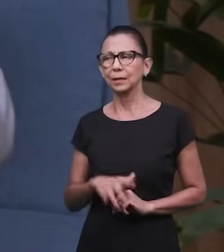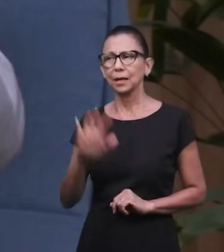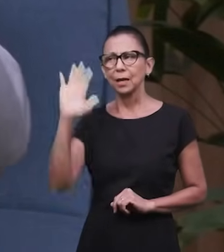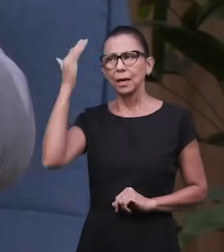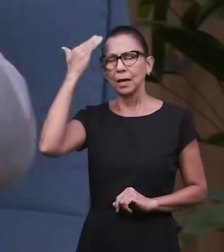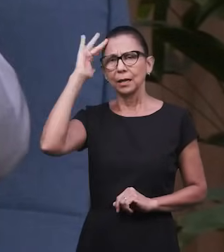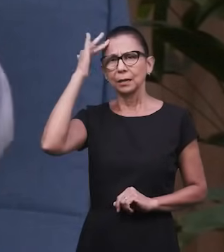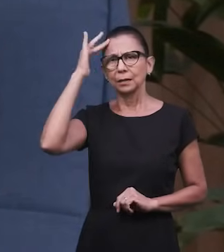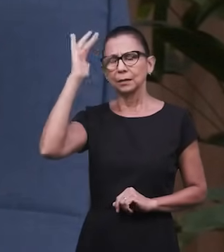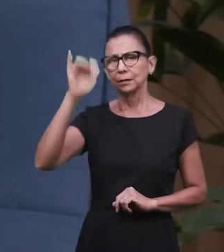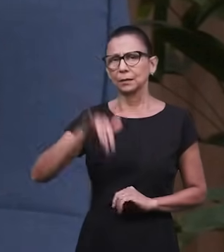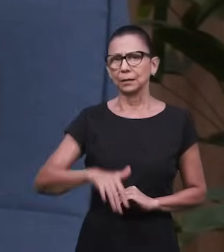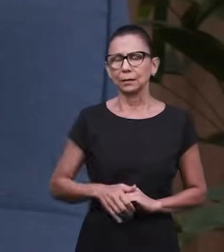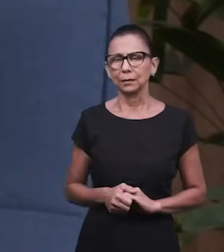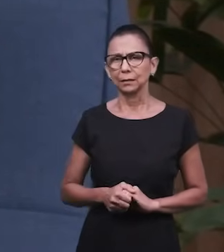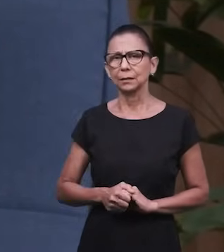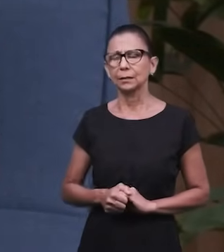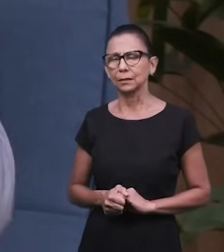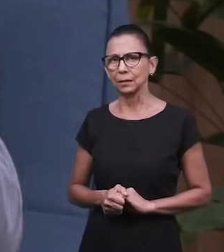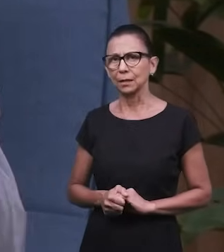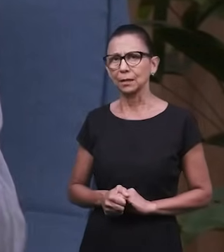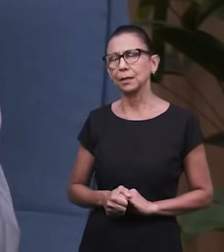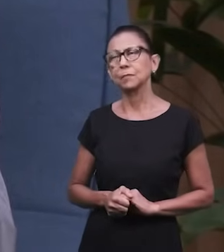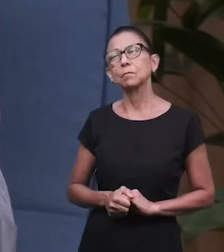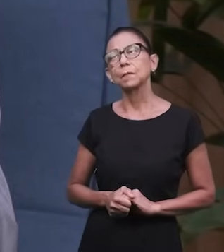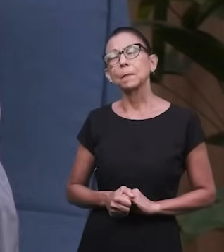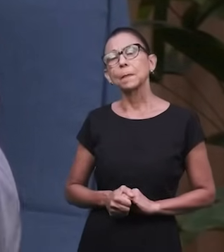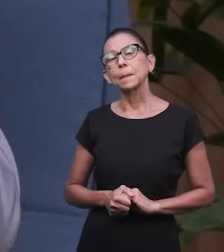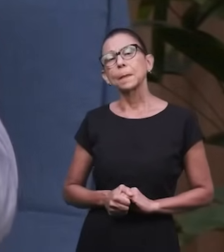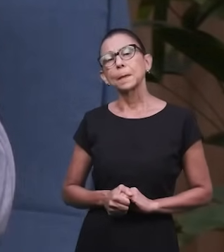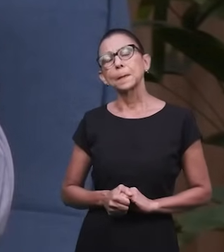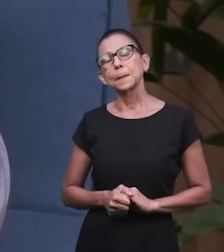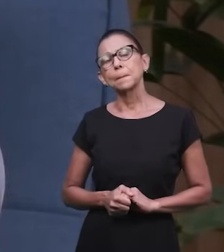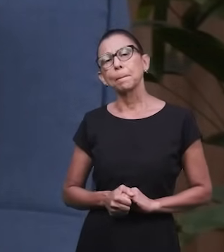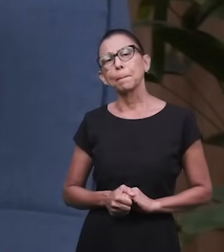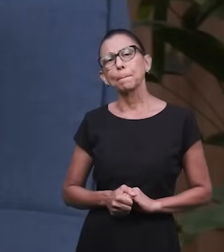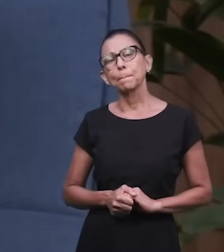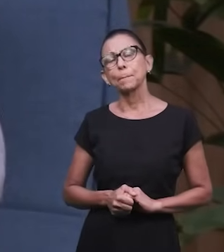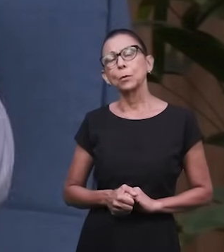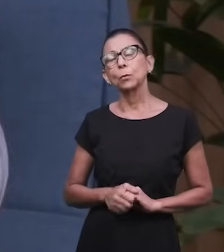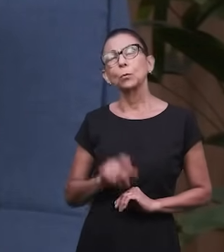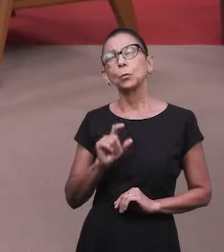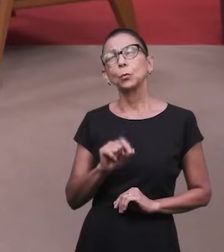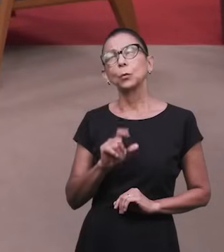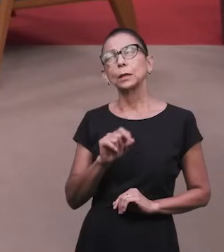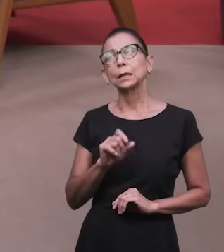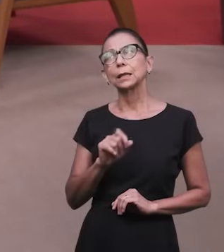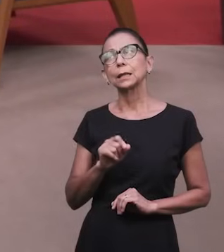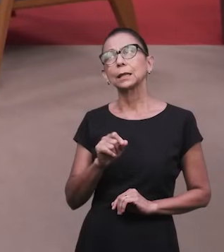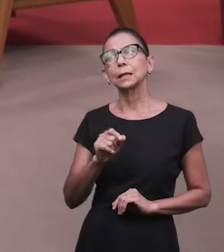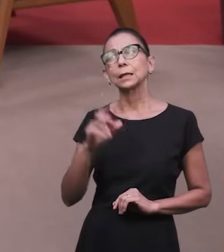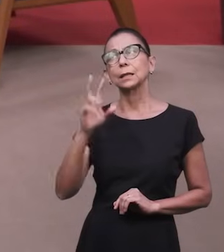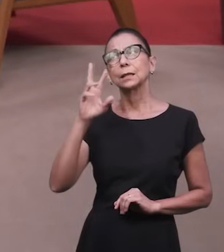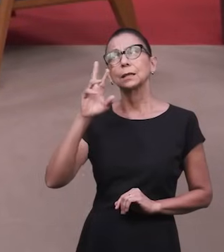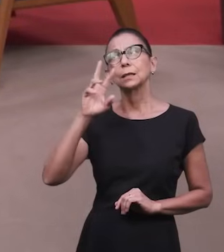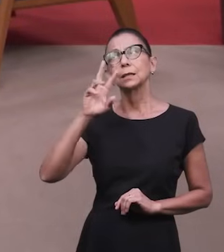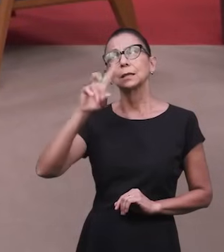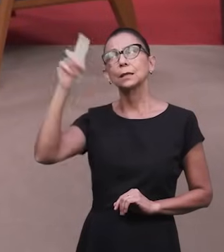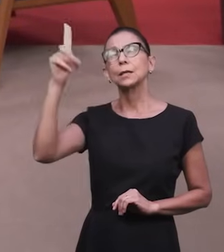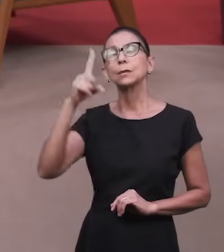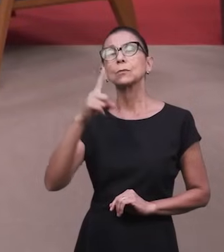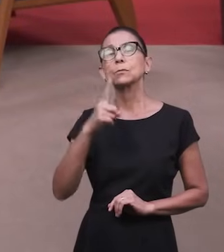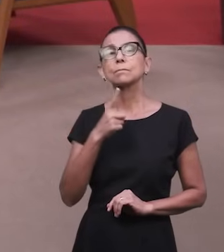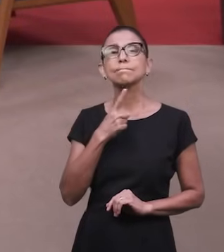Senhor espera. E o livro de Cantares, ele é preciso, né, no momento em que ele traz isso. Ele é cirúrgico nessa revelação